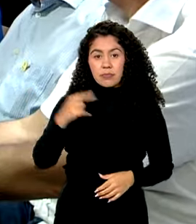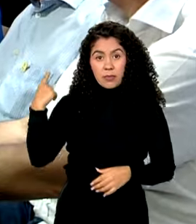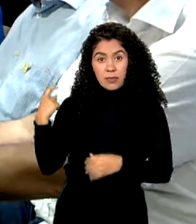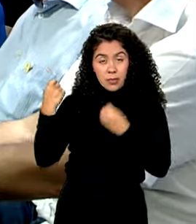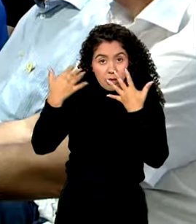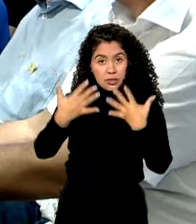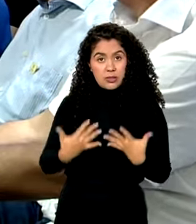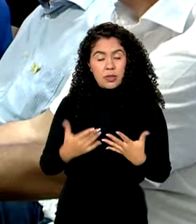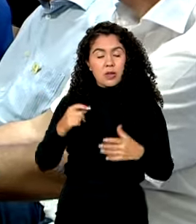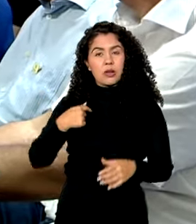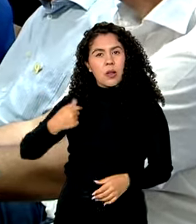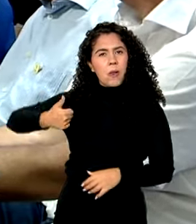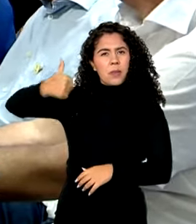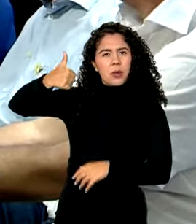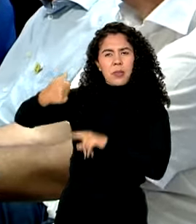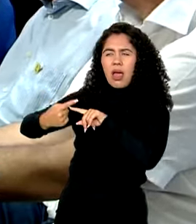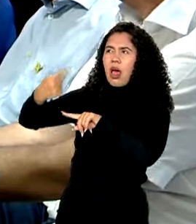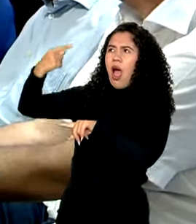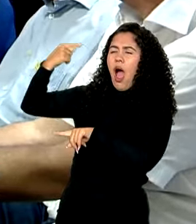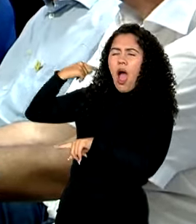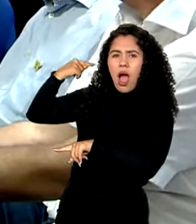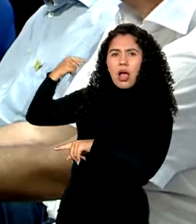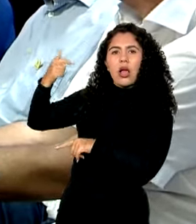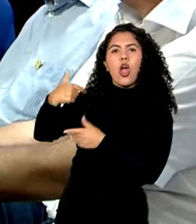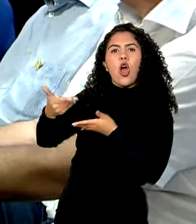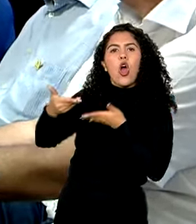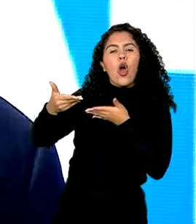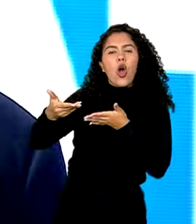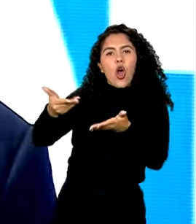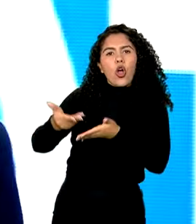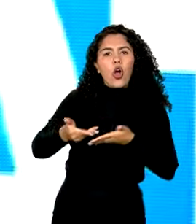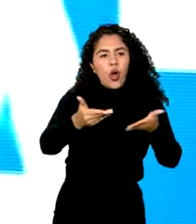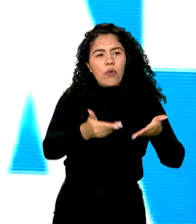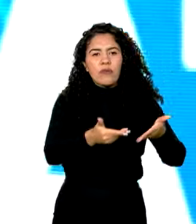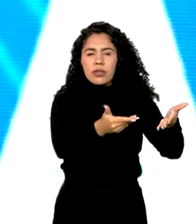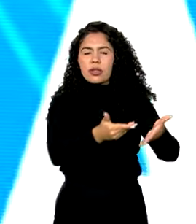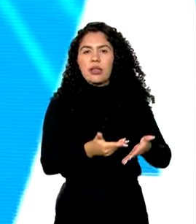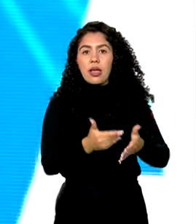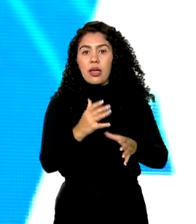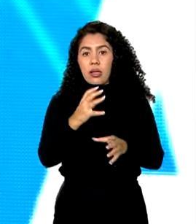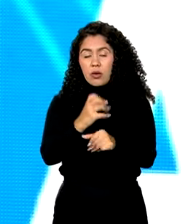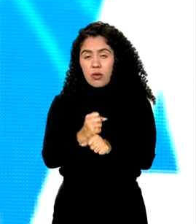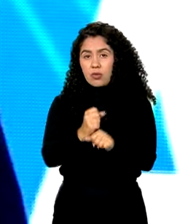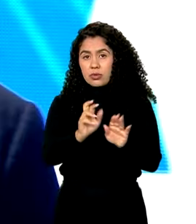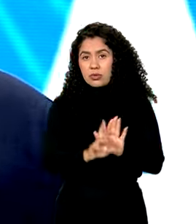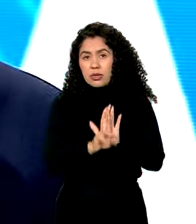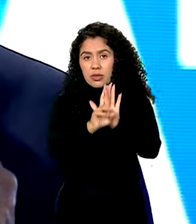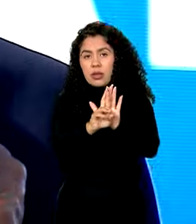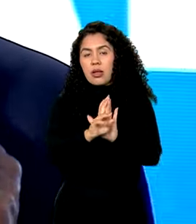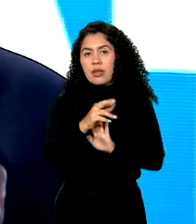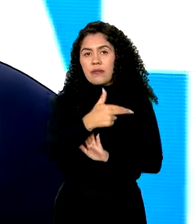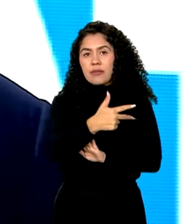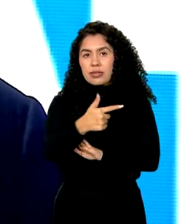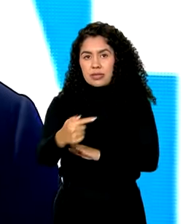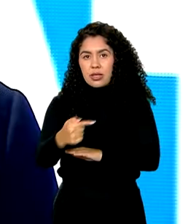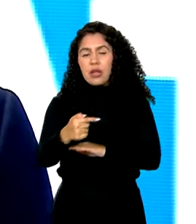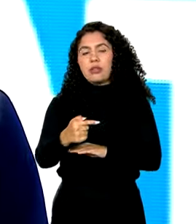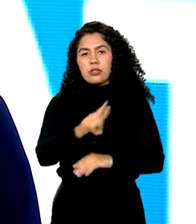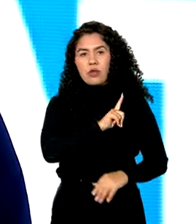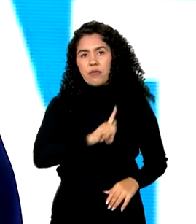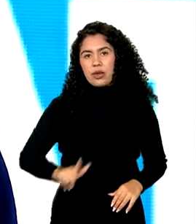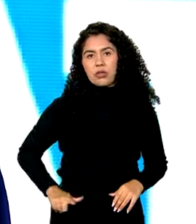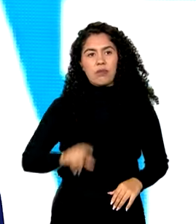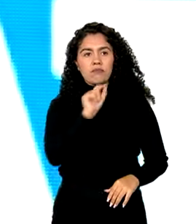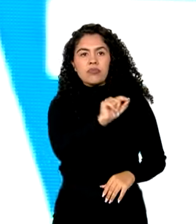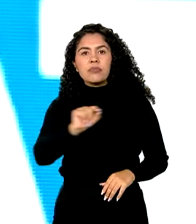os 27 governadores do estado para lá no Palácio do Planalto, cada um dizer quais eram